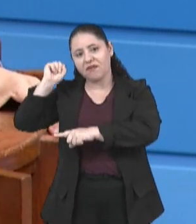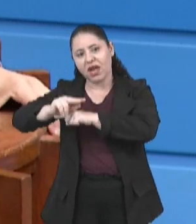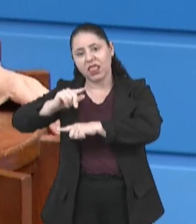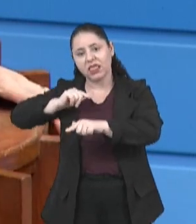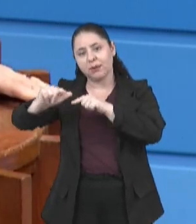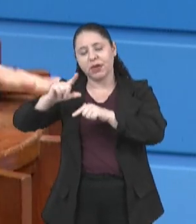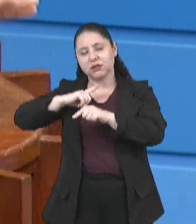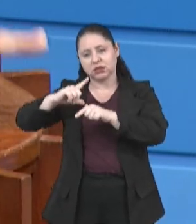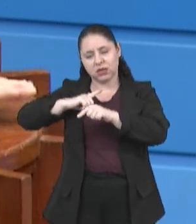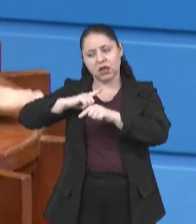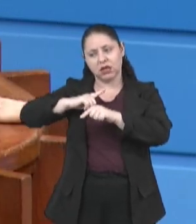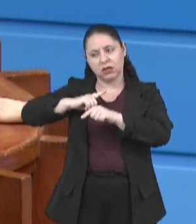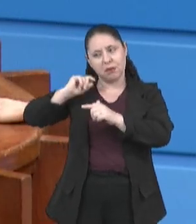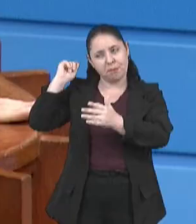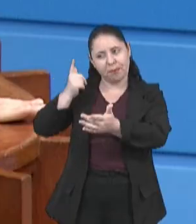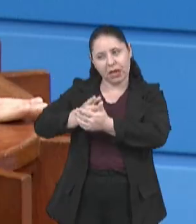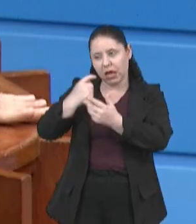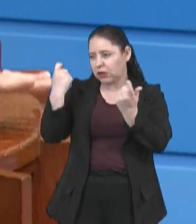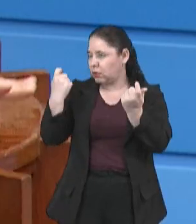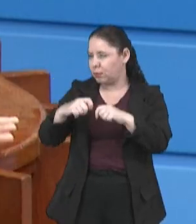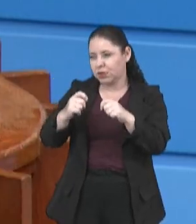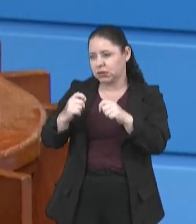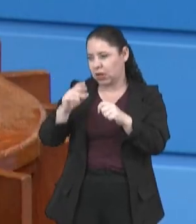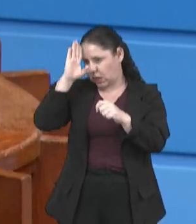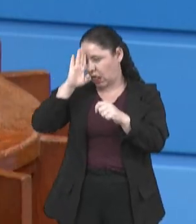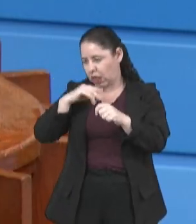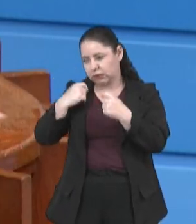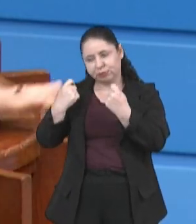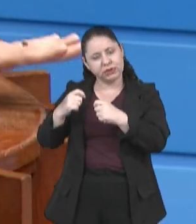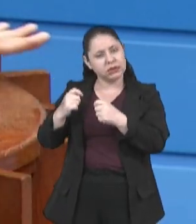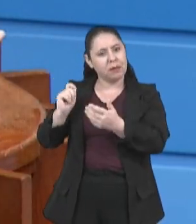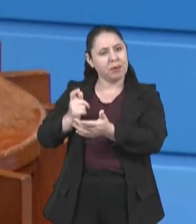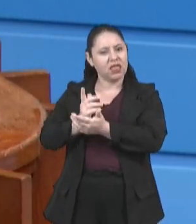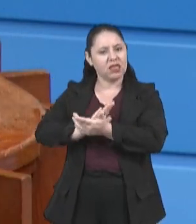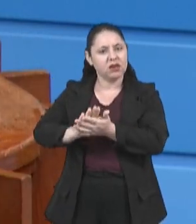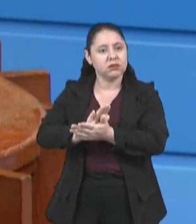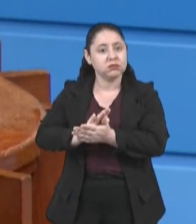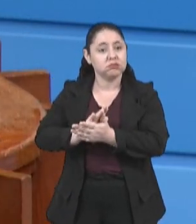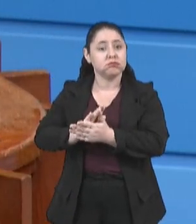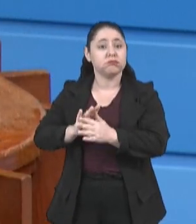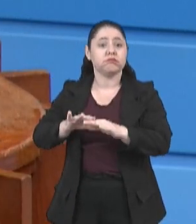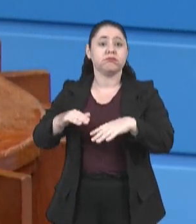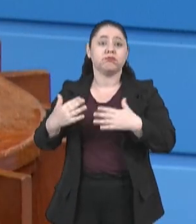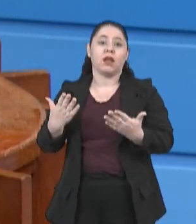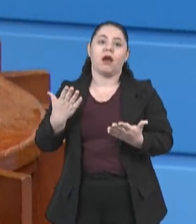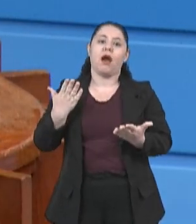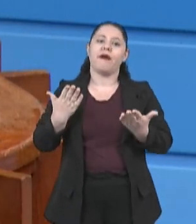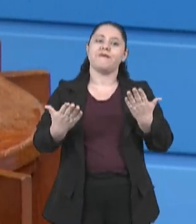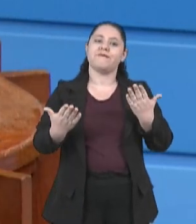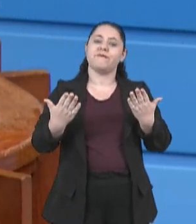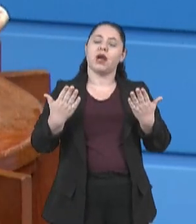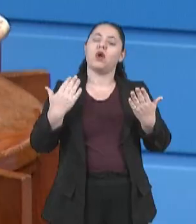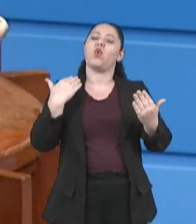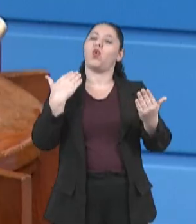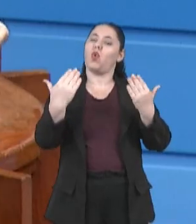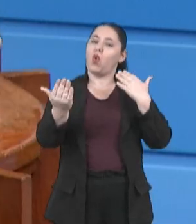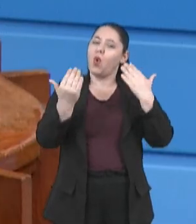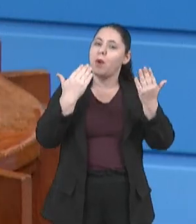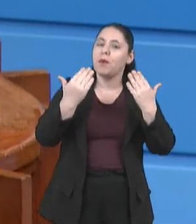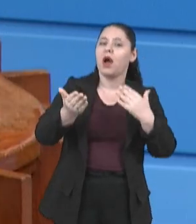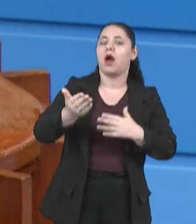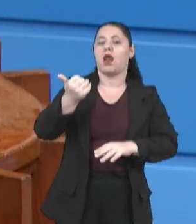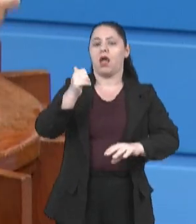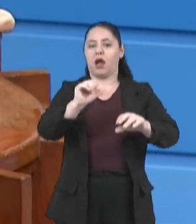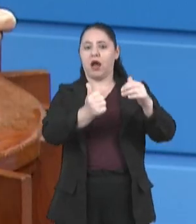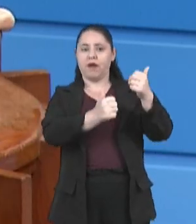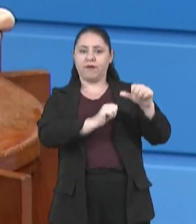é? Então, nós precisamos fazer uma avaliação, que eu estou colocando aqui, que incentivo